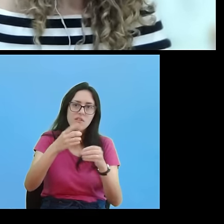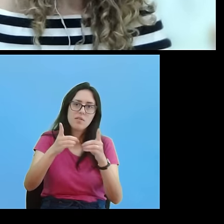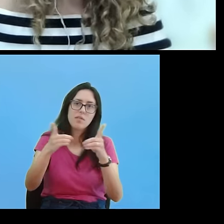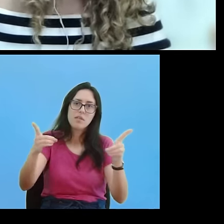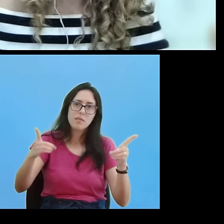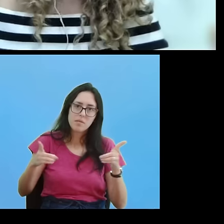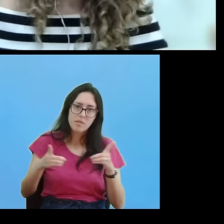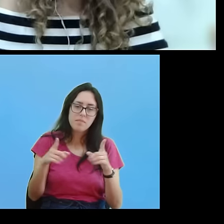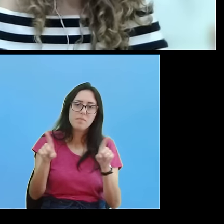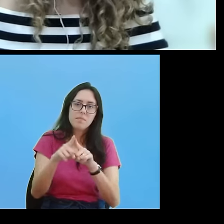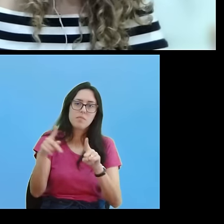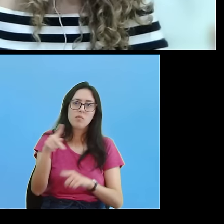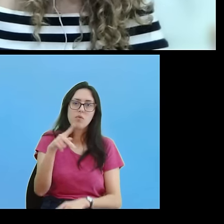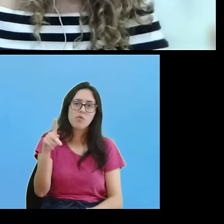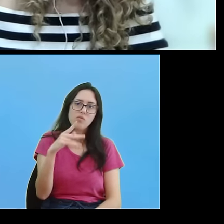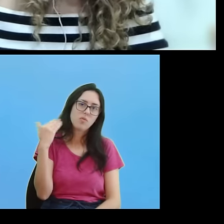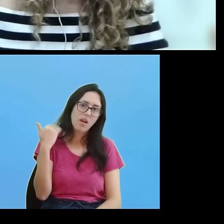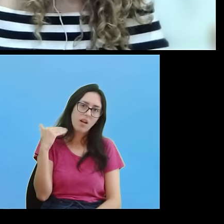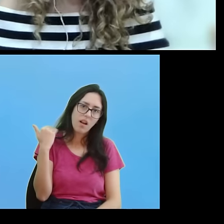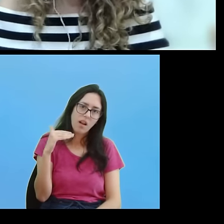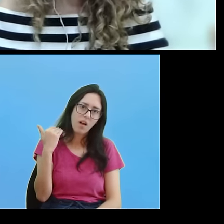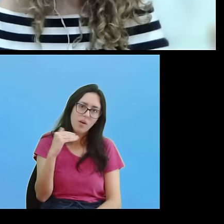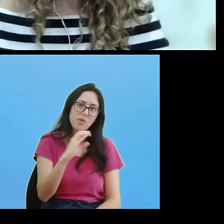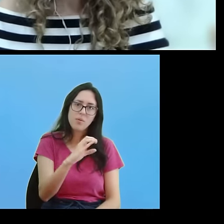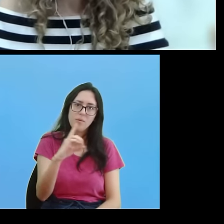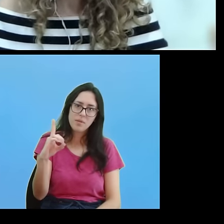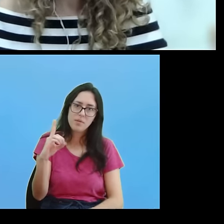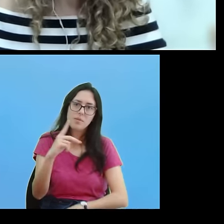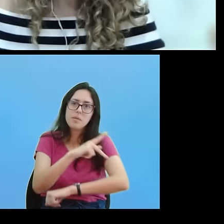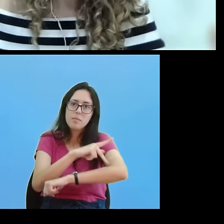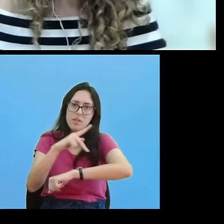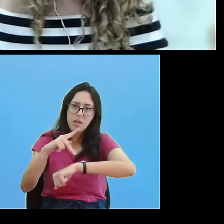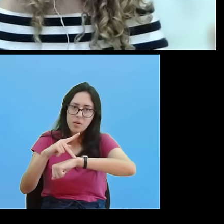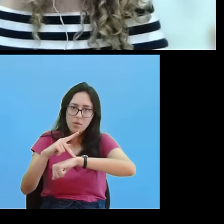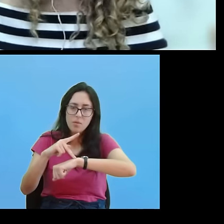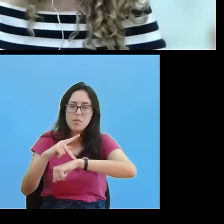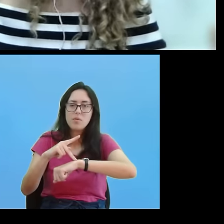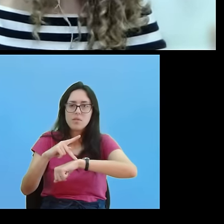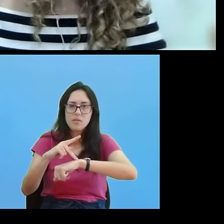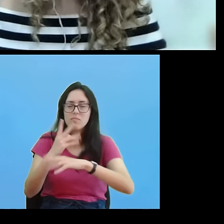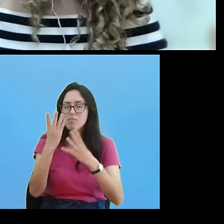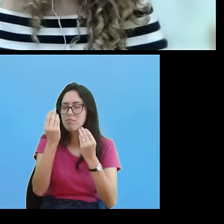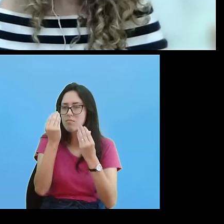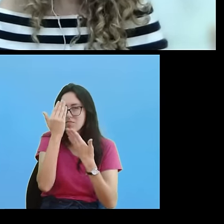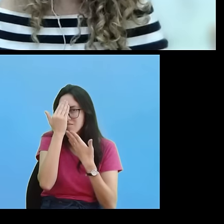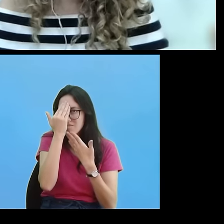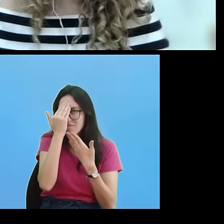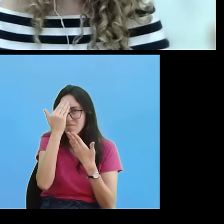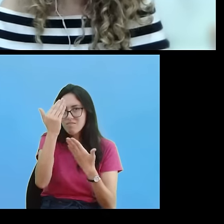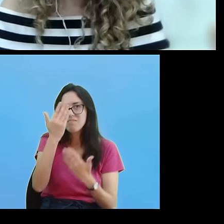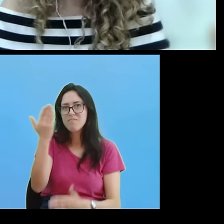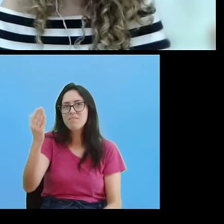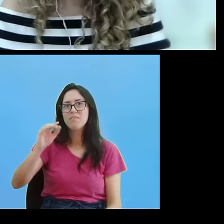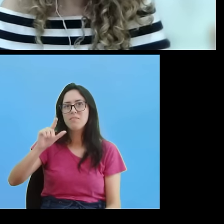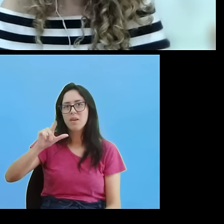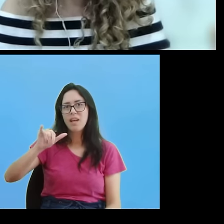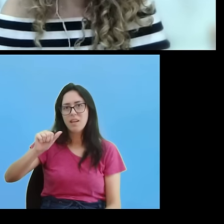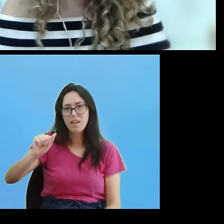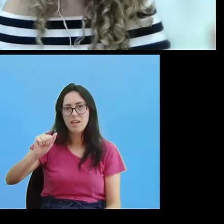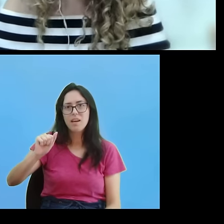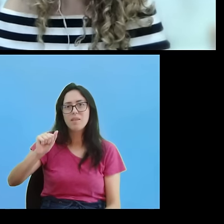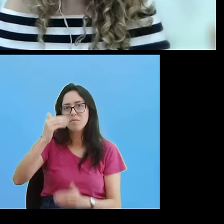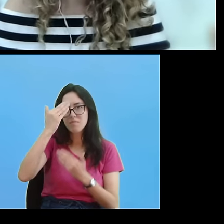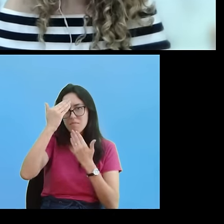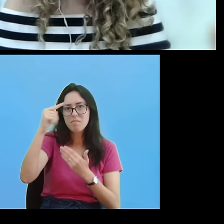da professora Cláudia, né, nossa coordenadora pedagógica, muitíssimo obrigada, Lia, né, por